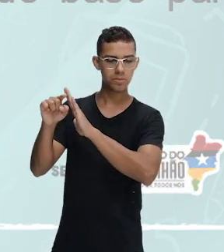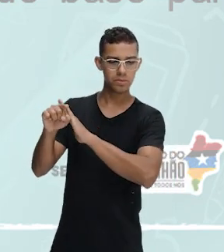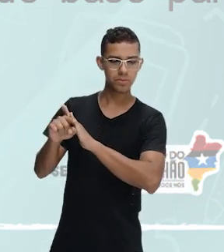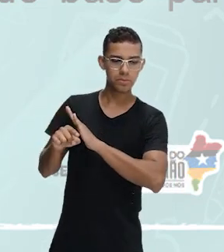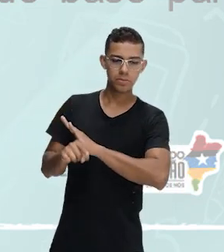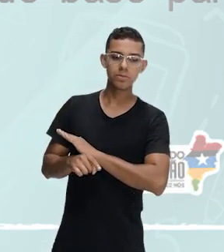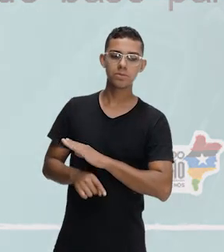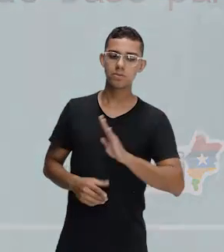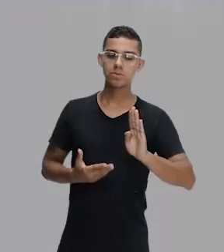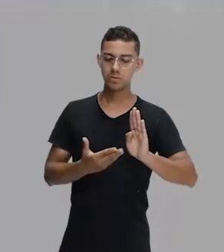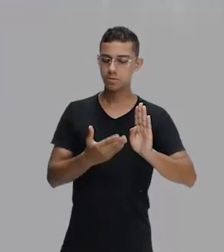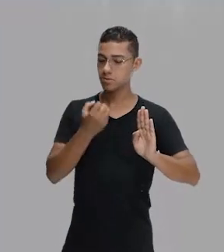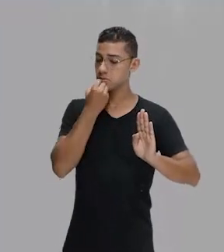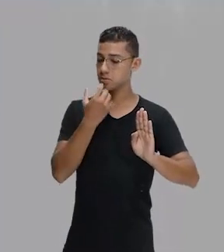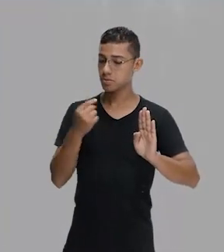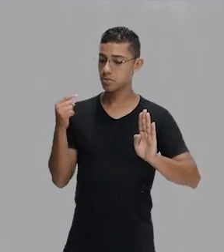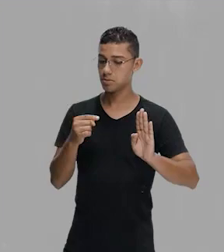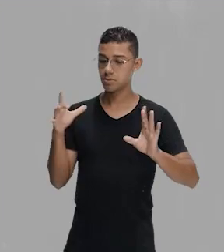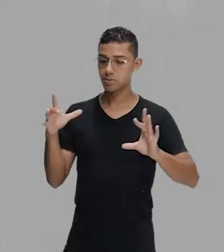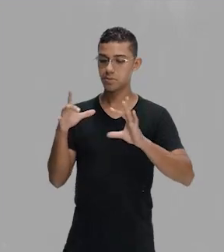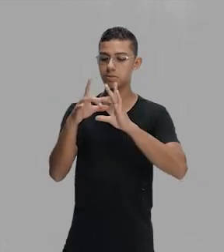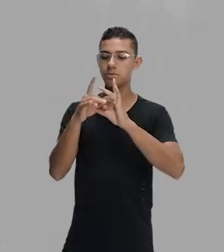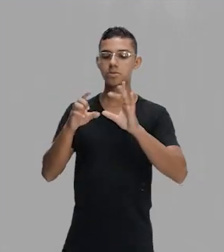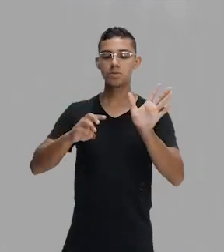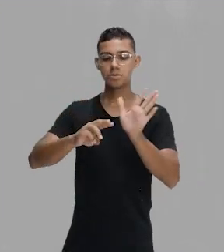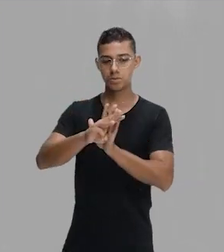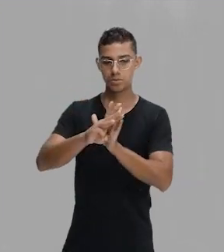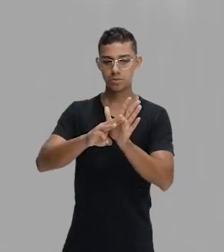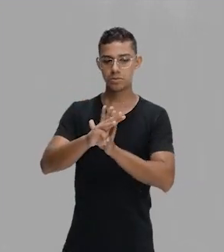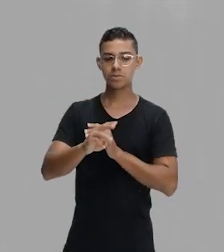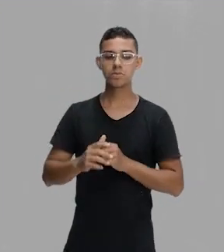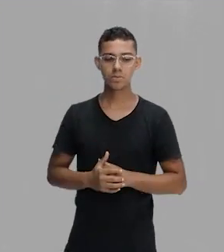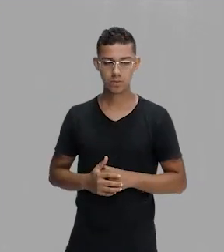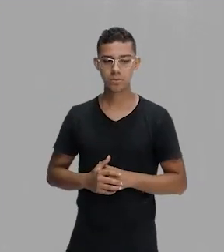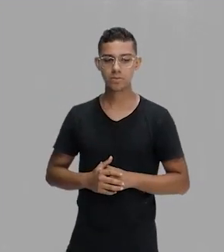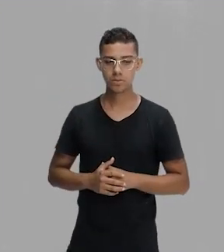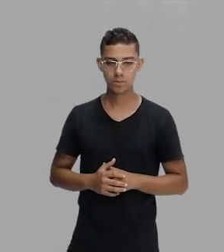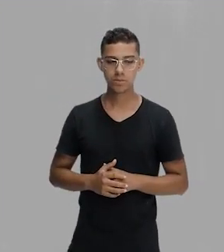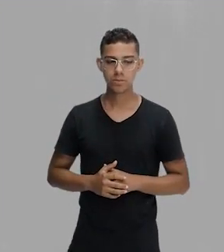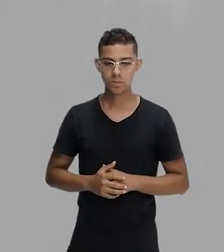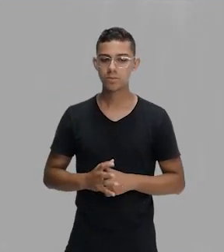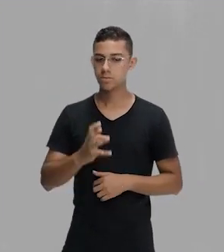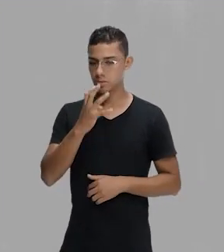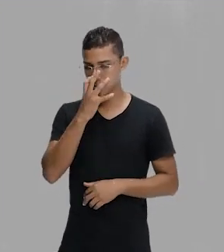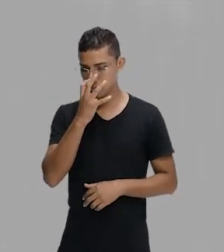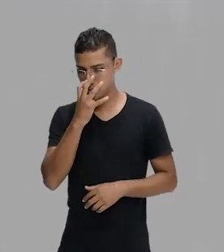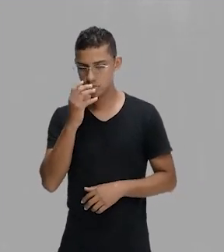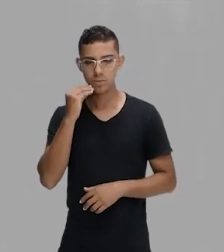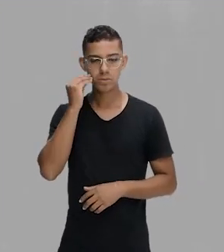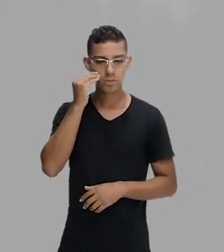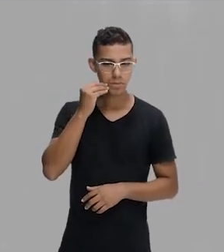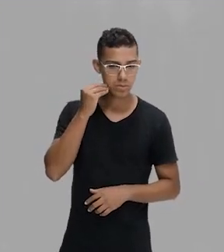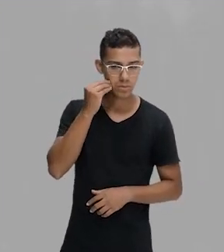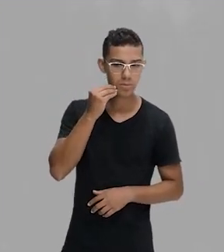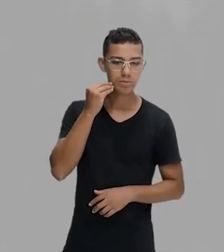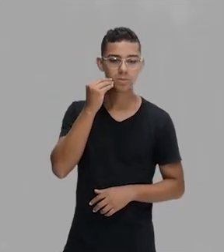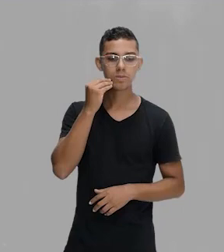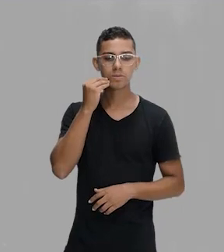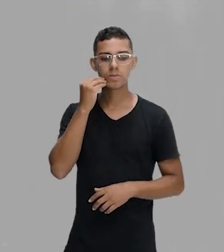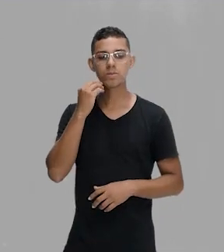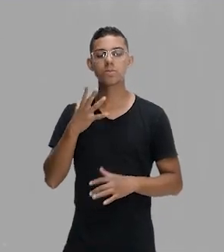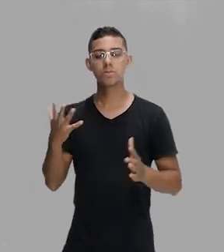está bem colocada dentro do que nós conhecemos como método. Olha só, observação, experimentos,